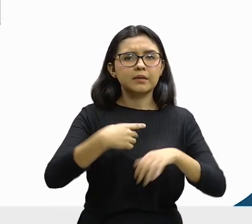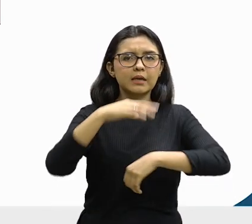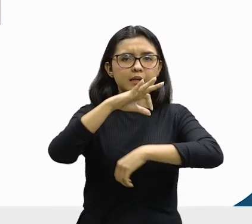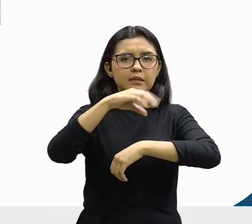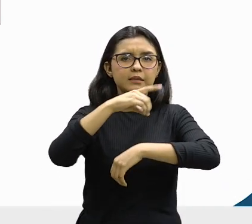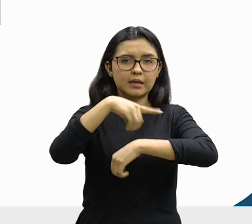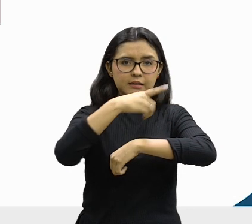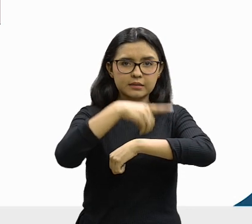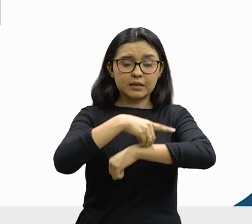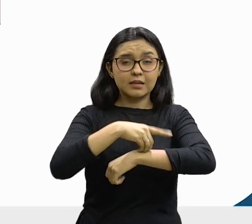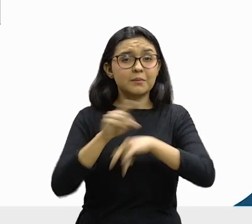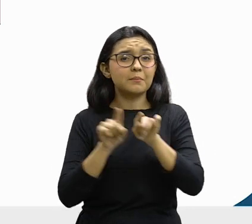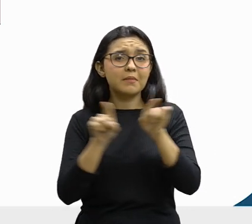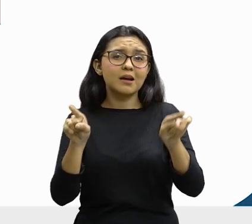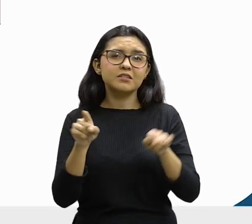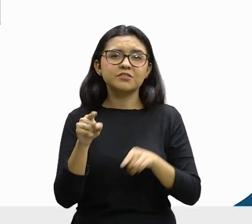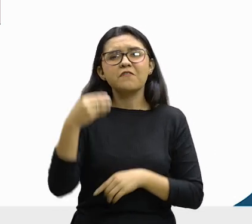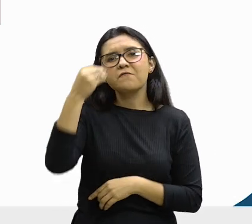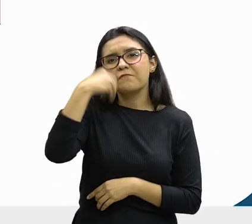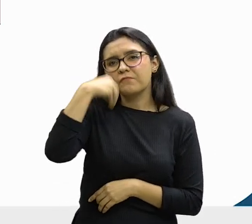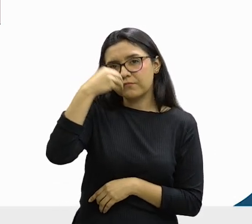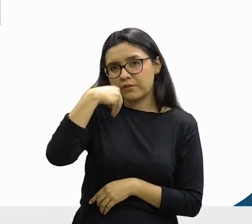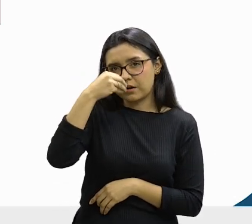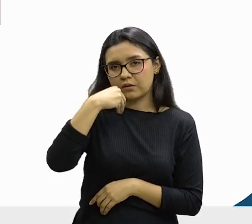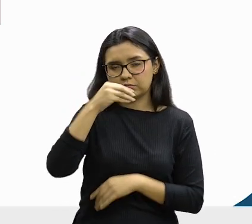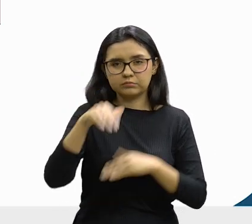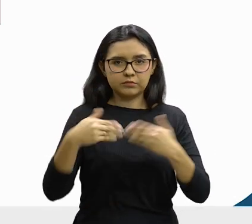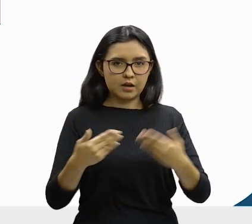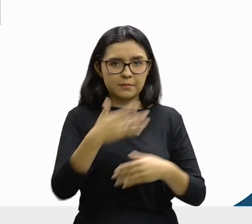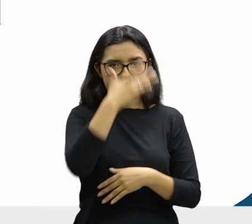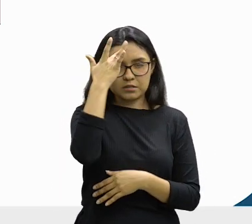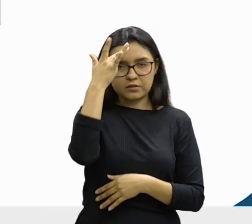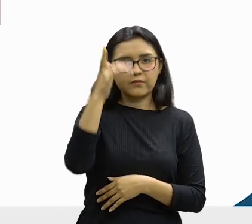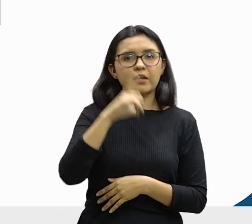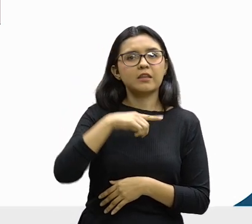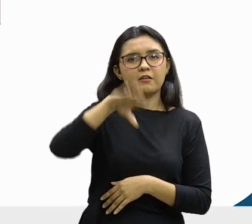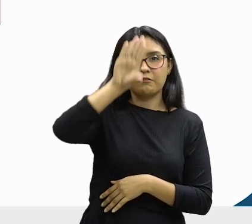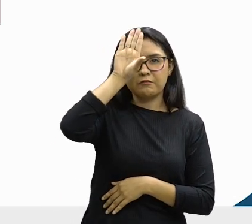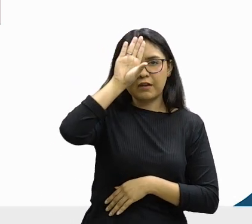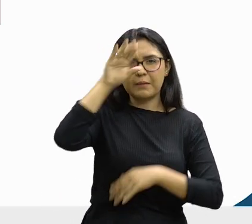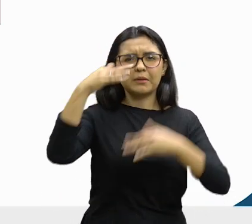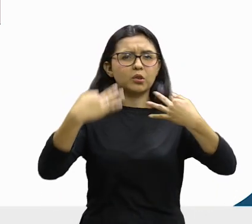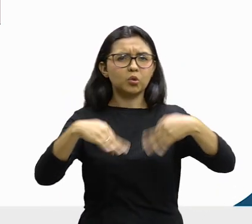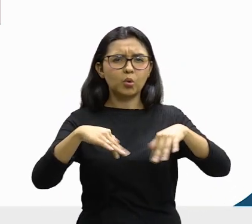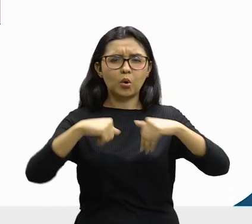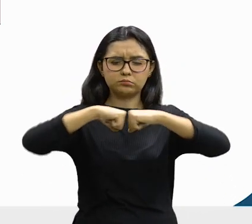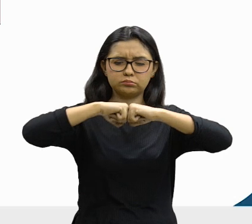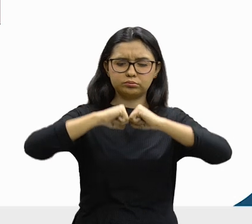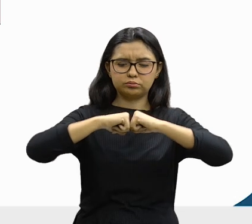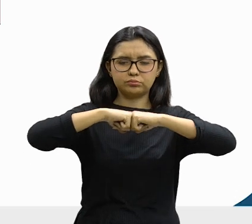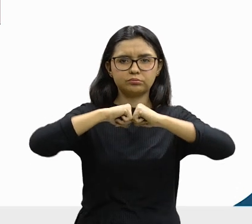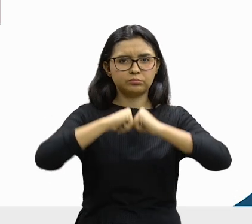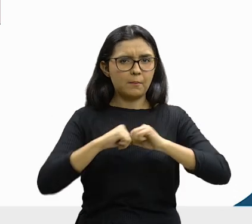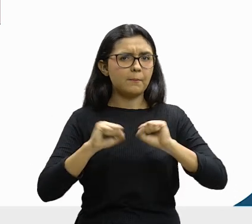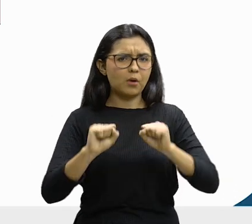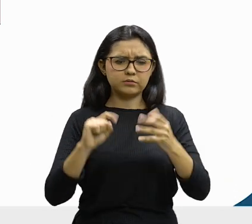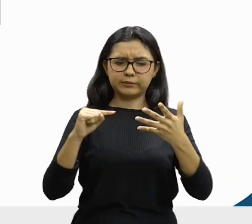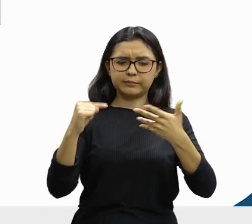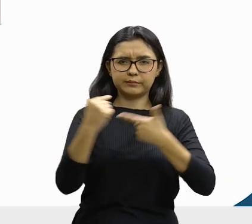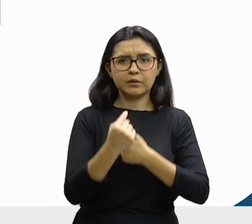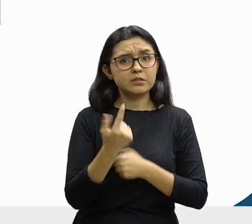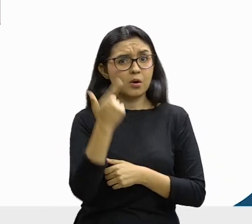menos intensidade. Então imagine só, a pessoa vai ter febre, vai ter dores nas articulações. Cara, isso pode ser tanta coisa.